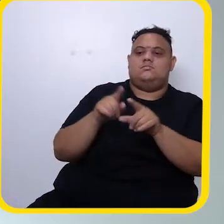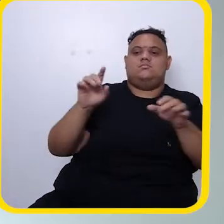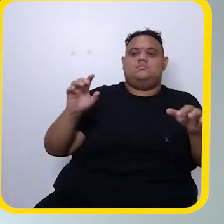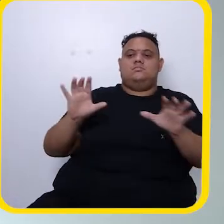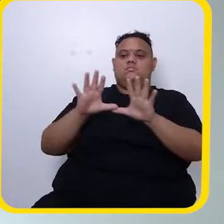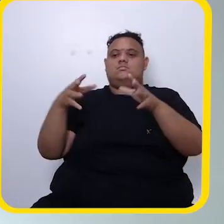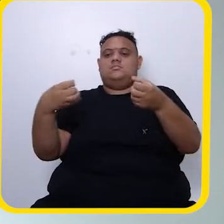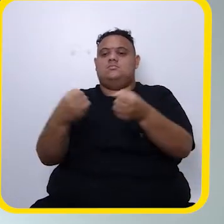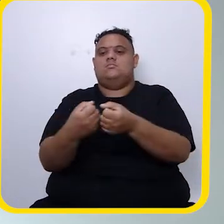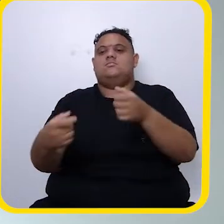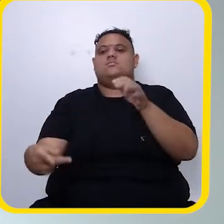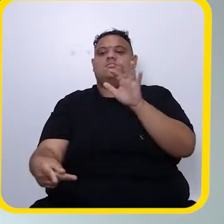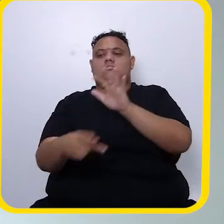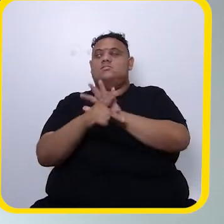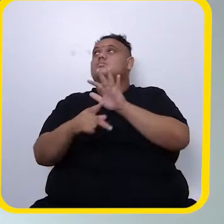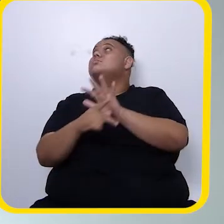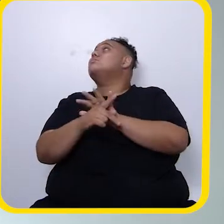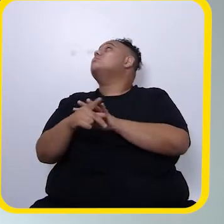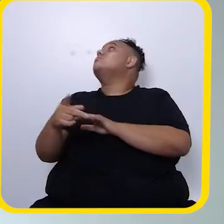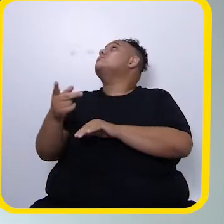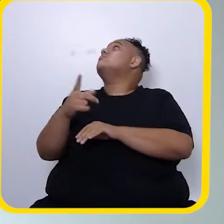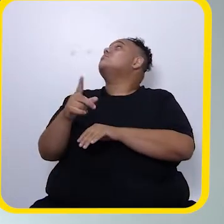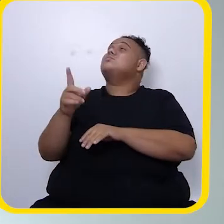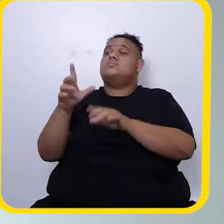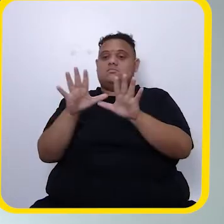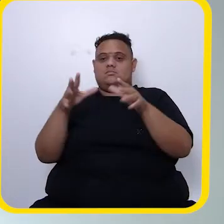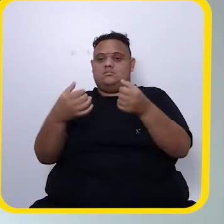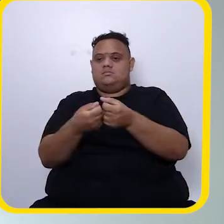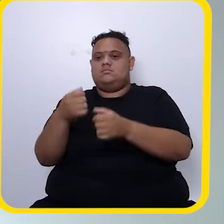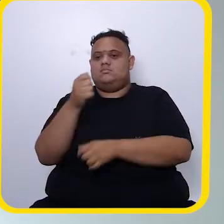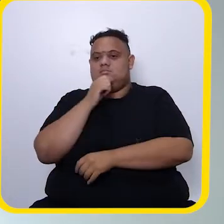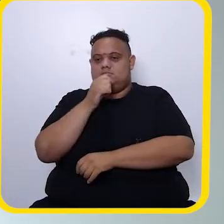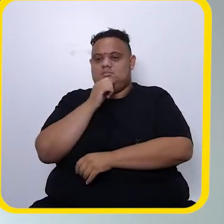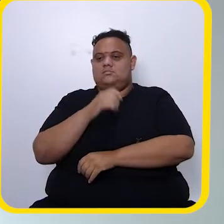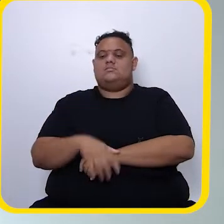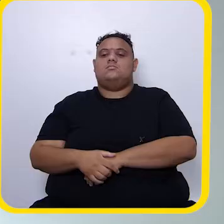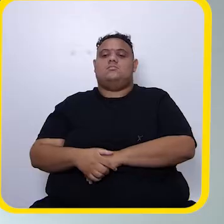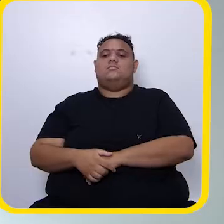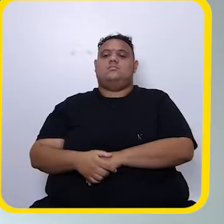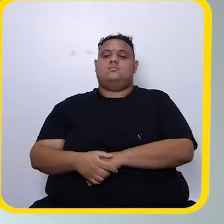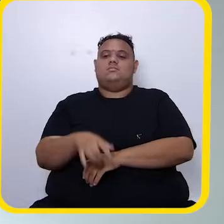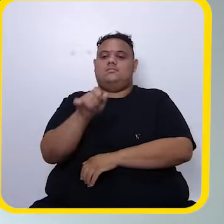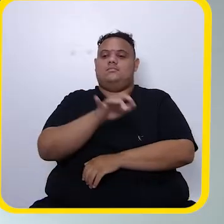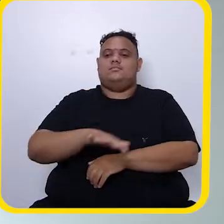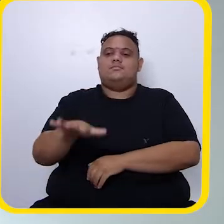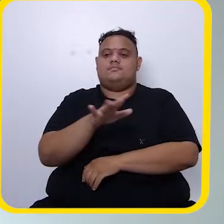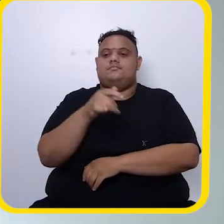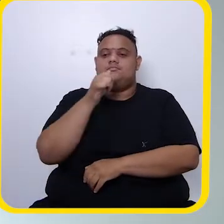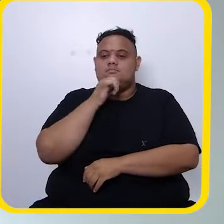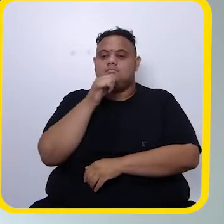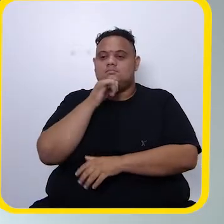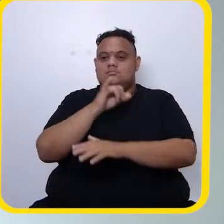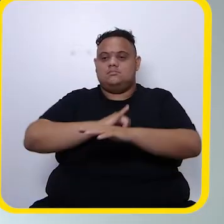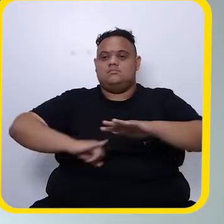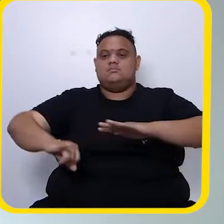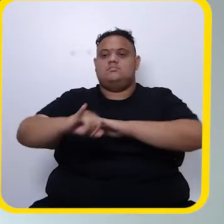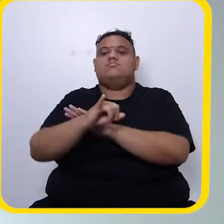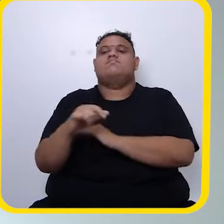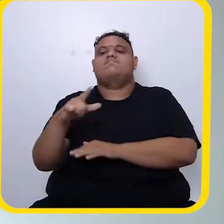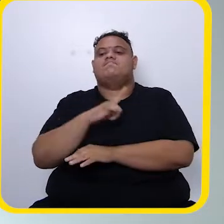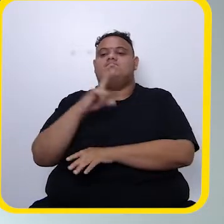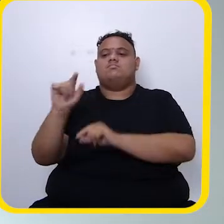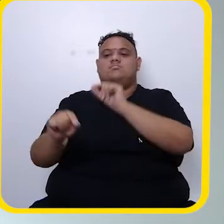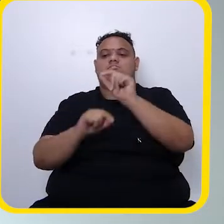né, colônias, protetorados, né, uma parte colonial ainda, ou regiões autônomas, ilhas